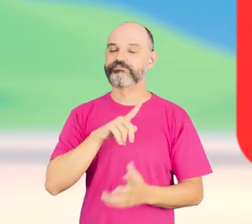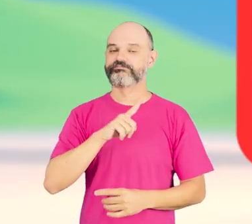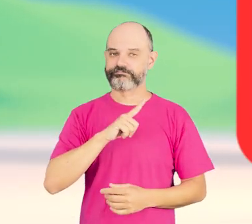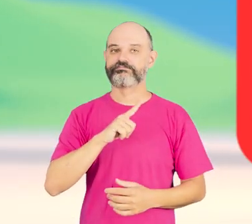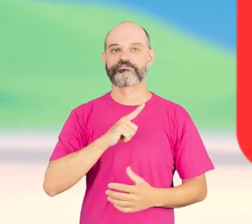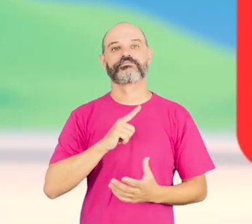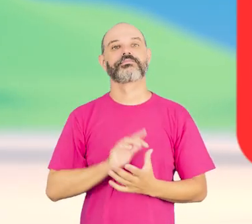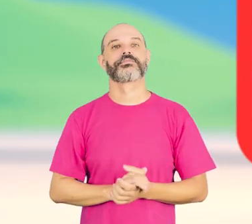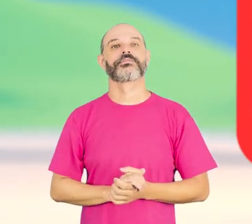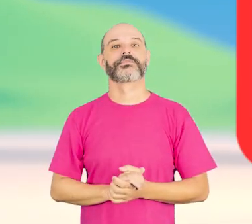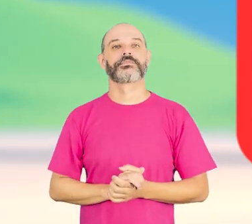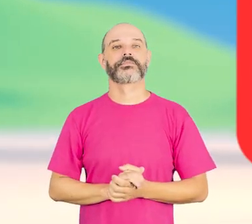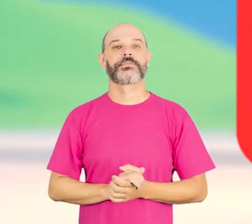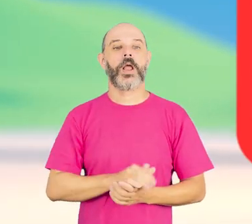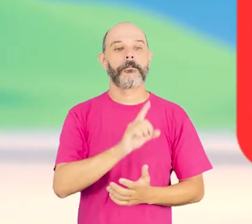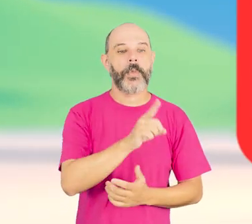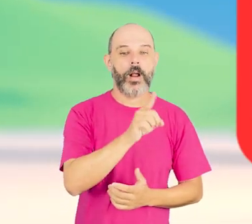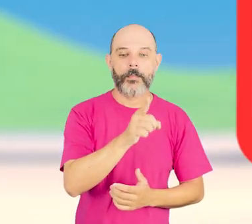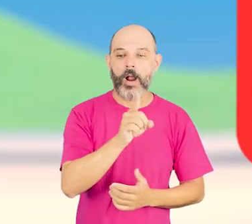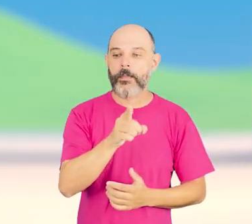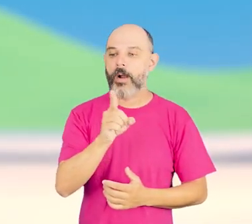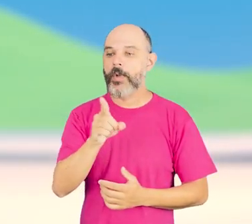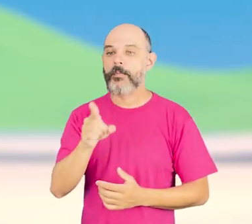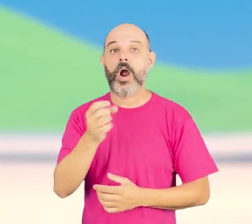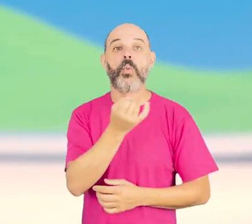os numerales en español?